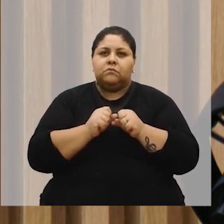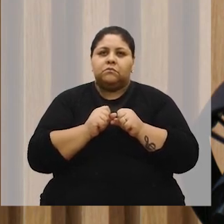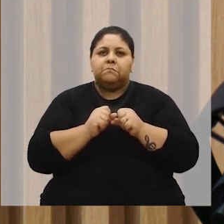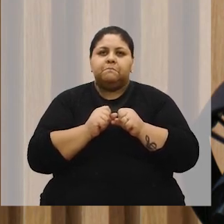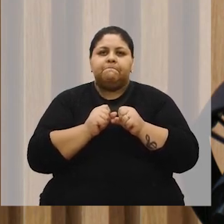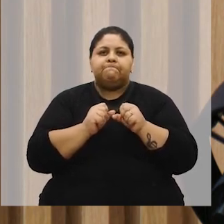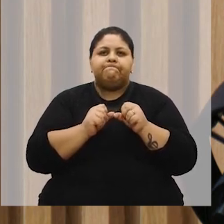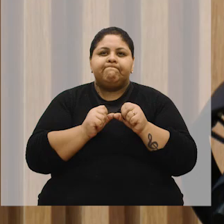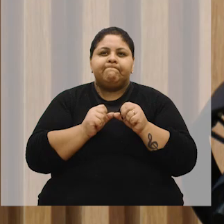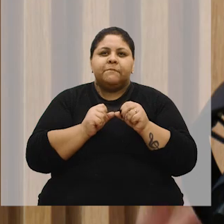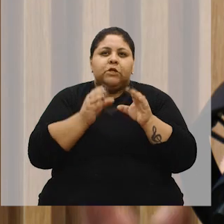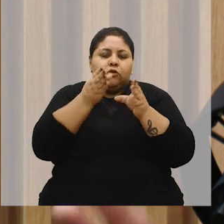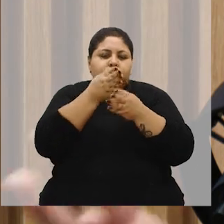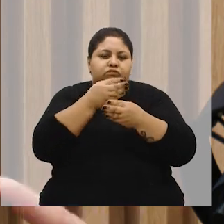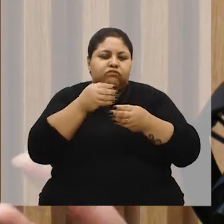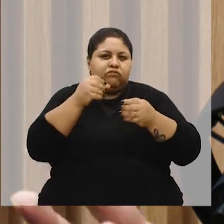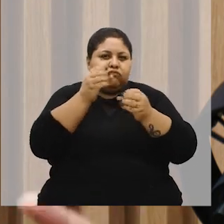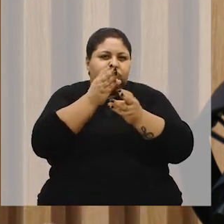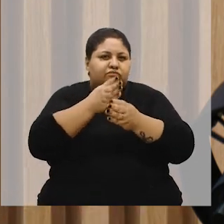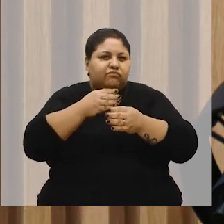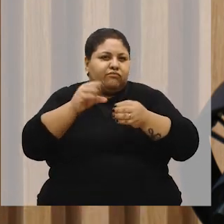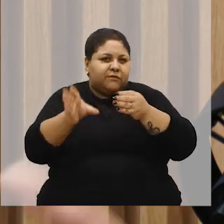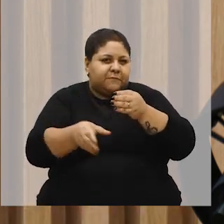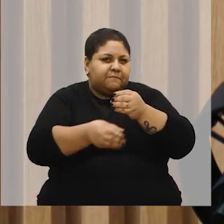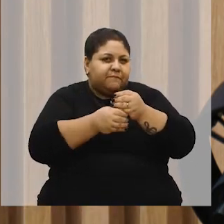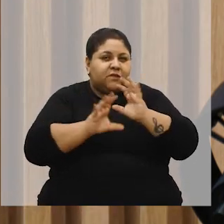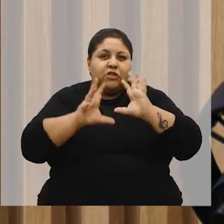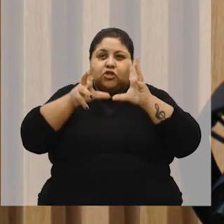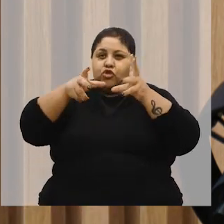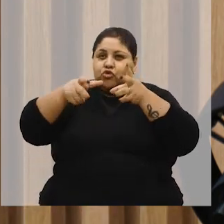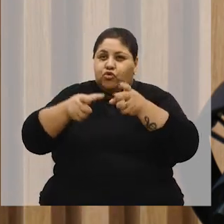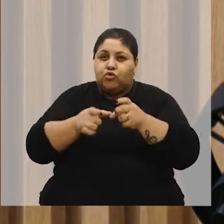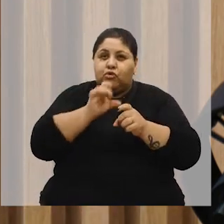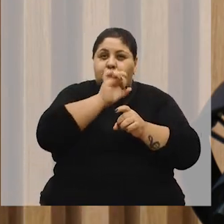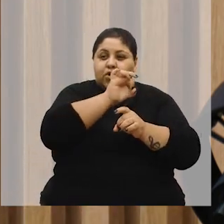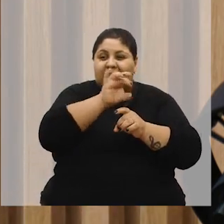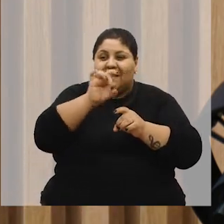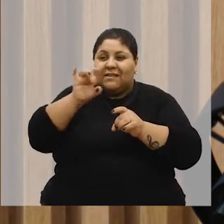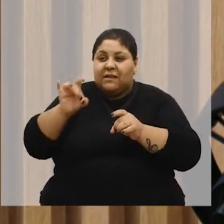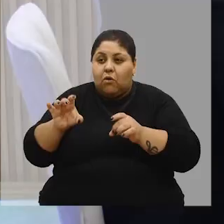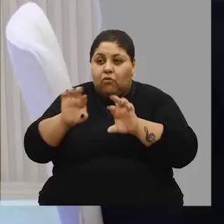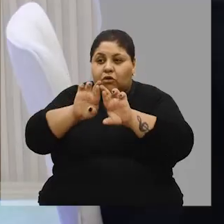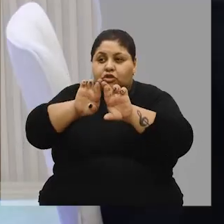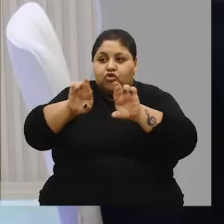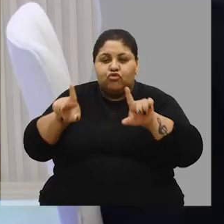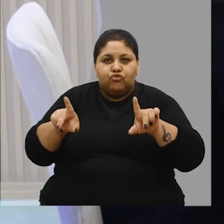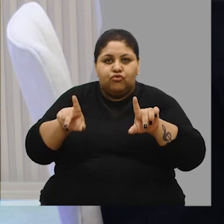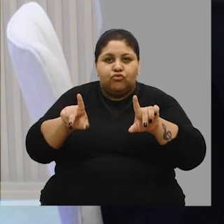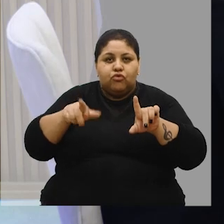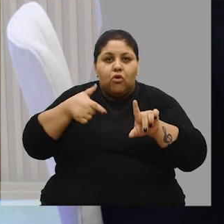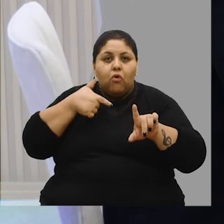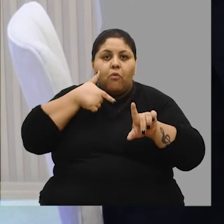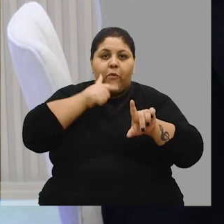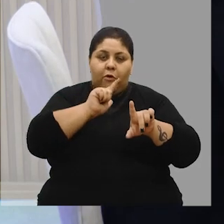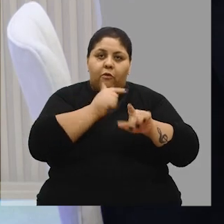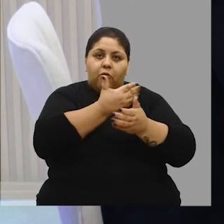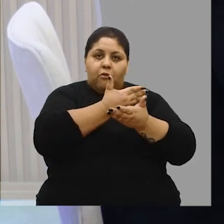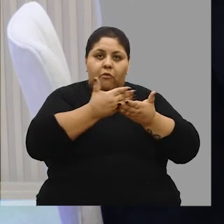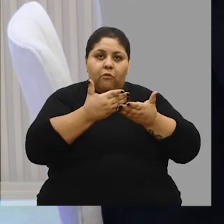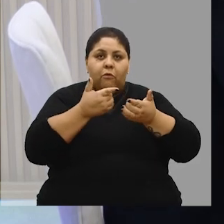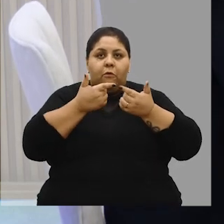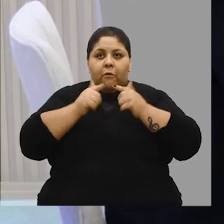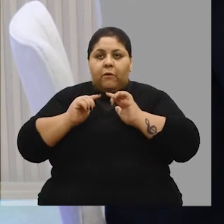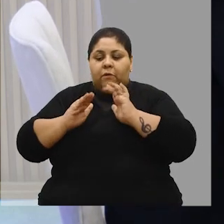singeleza extrema. Não sei se vocês conseguem me entender, né? Todo mundo, mas cada um com as suas diferenças. Uma conquista que veio, mas também